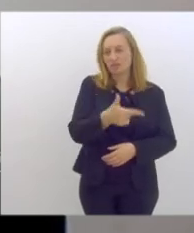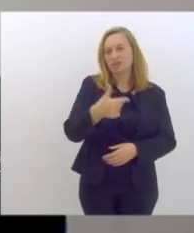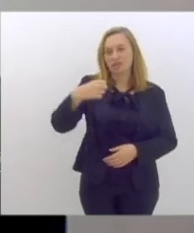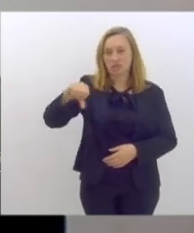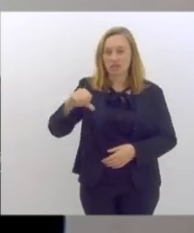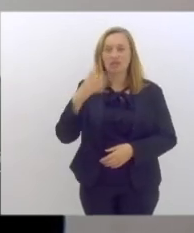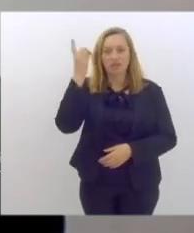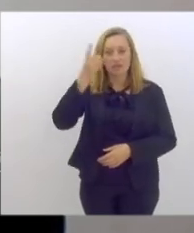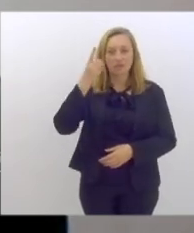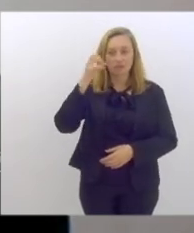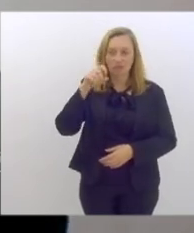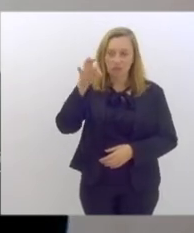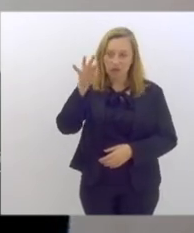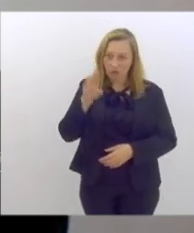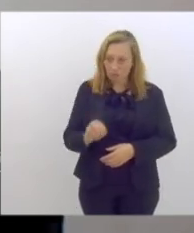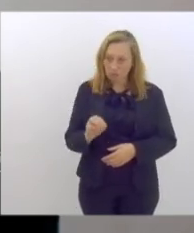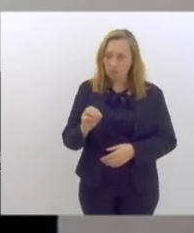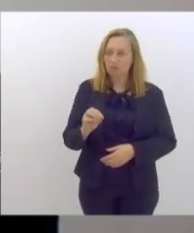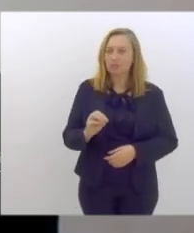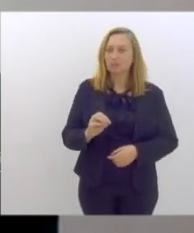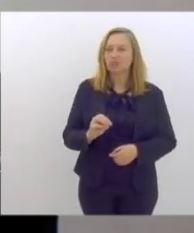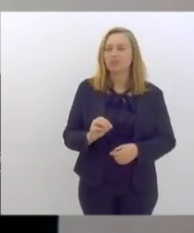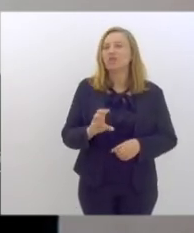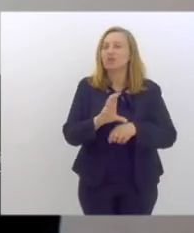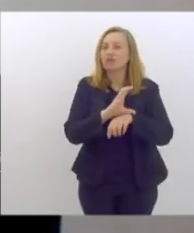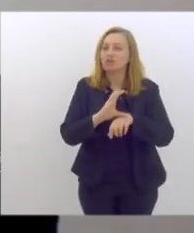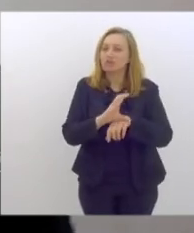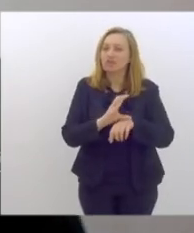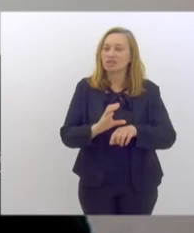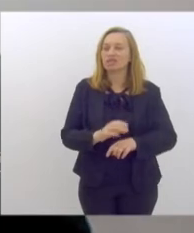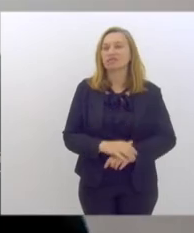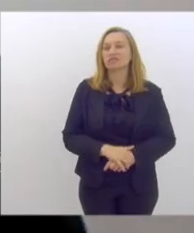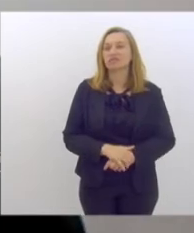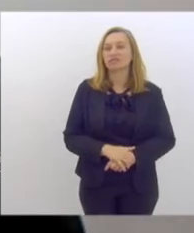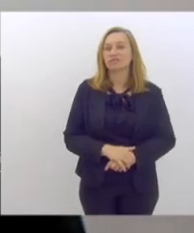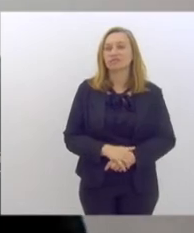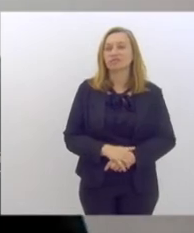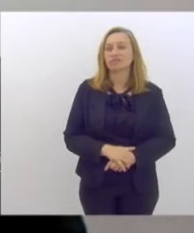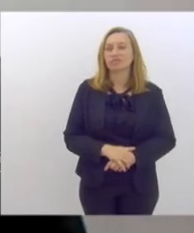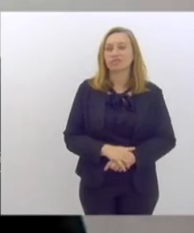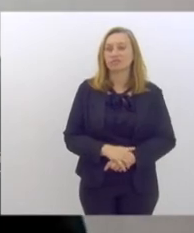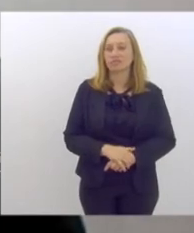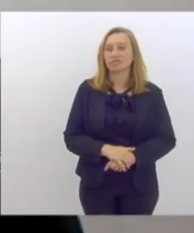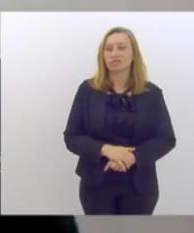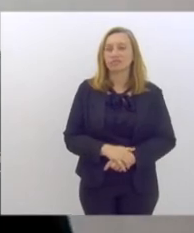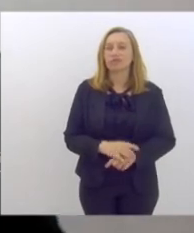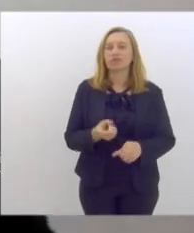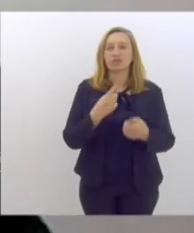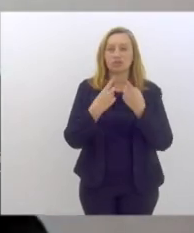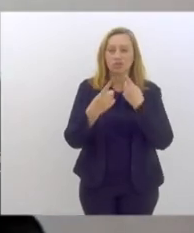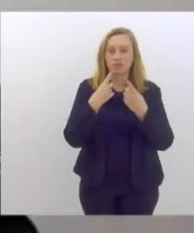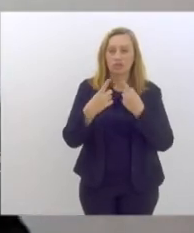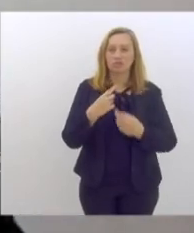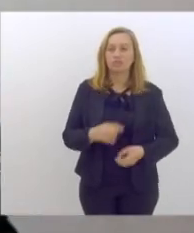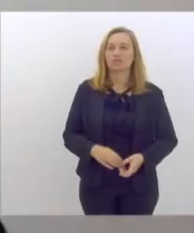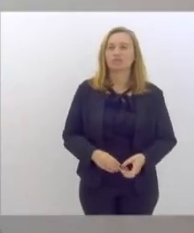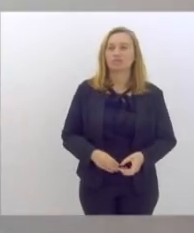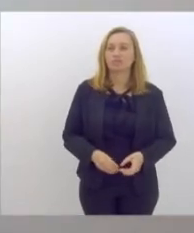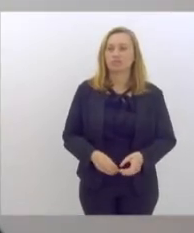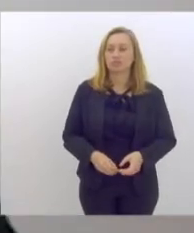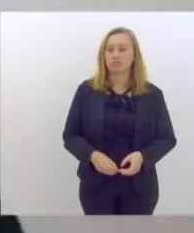2019 Deputado Adauto o parecer pela constitucionalidade e em discussão